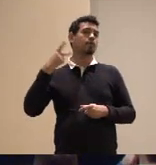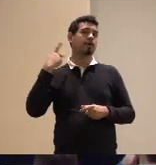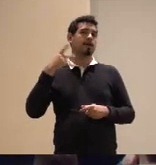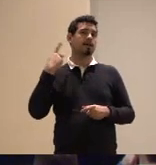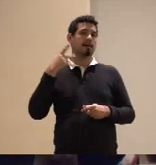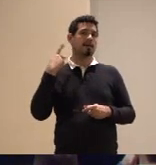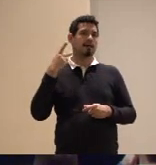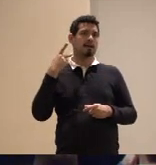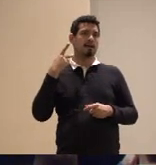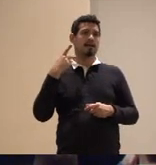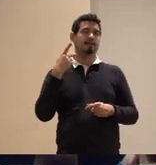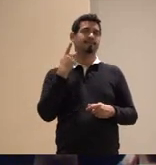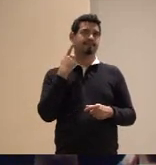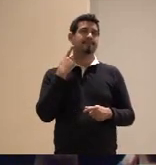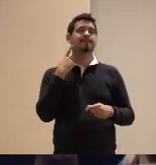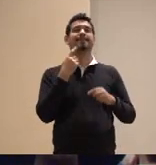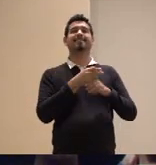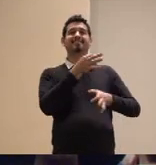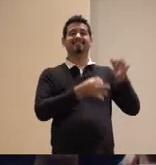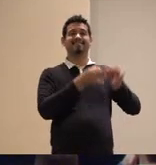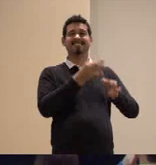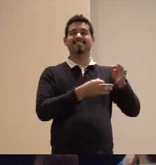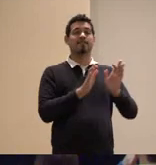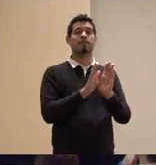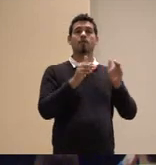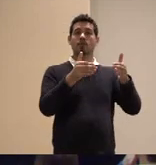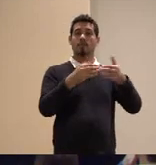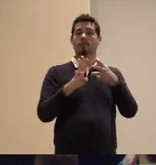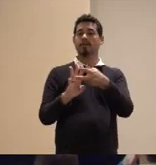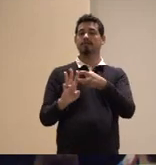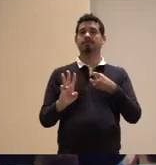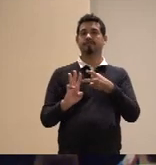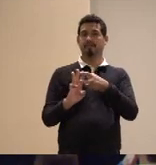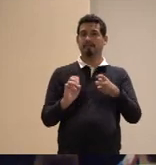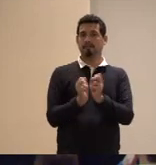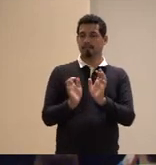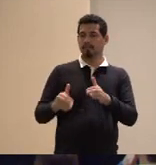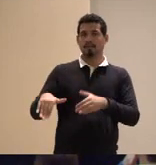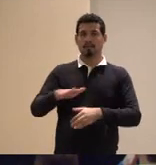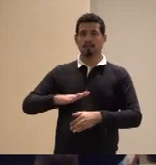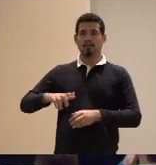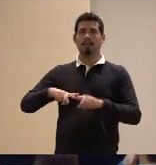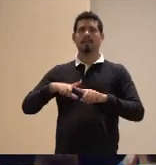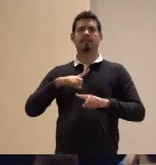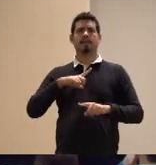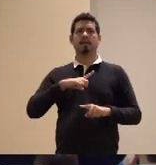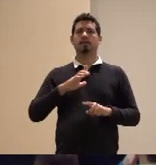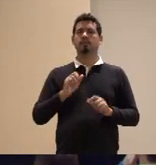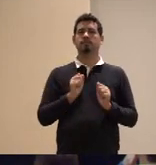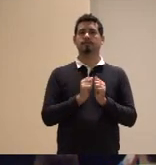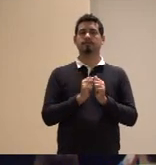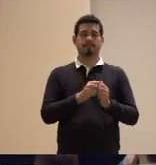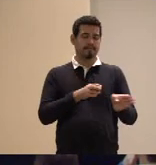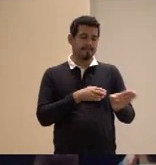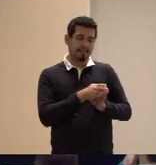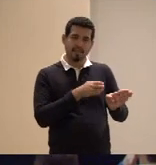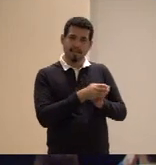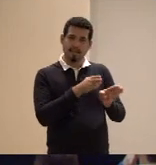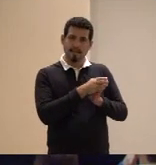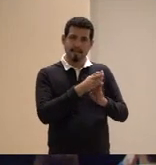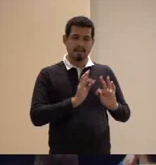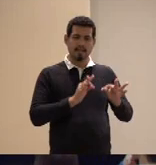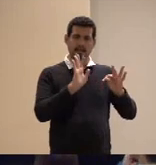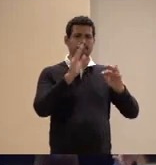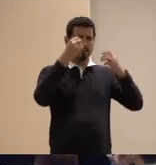que estava numa visita a uma comunidade indígena. Bom, temos ali, então, as orientações técnicas